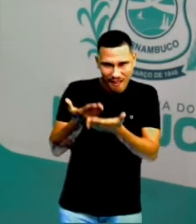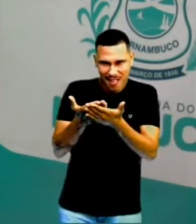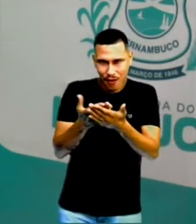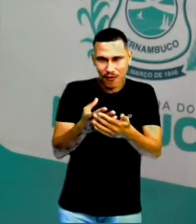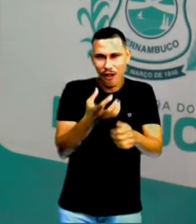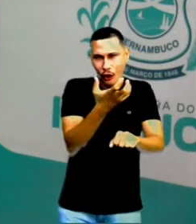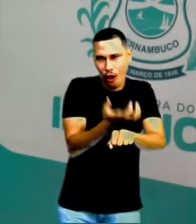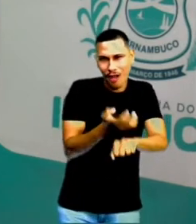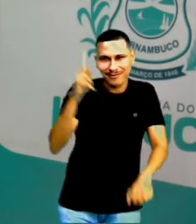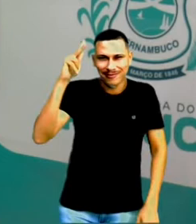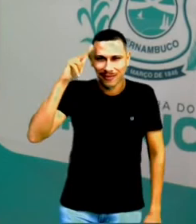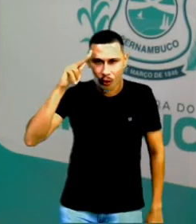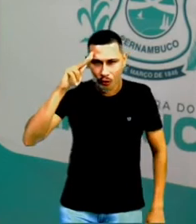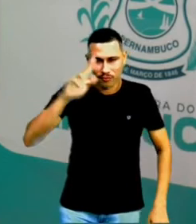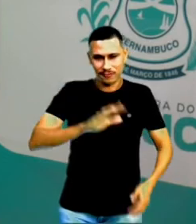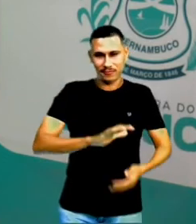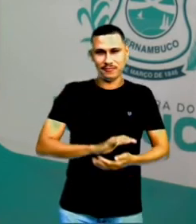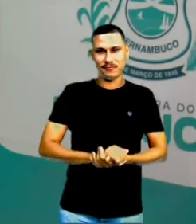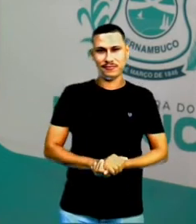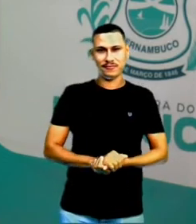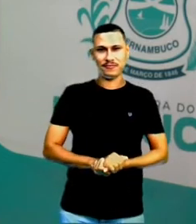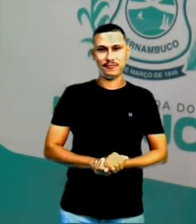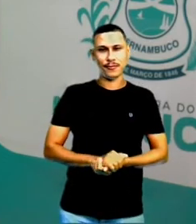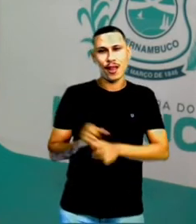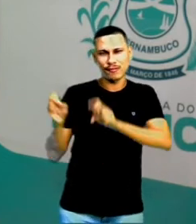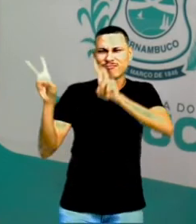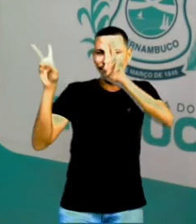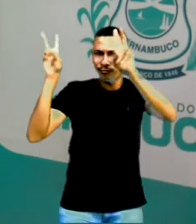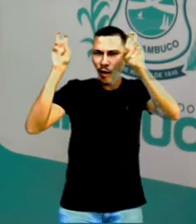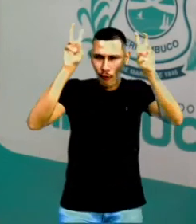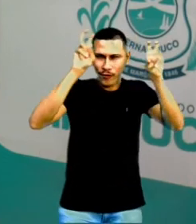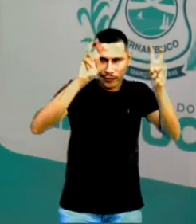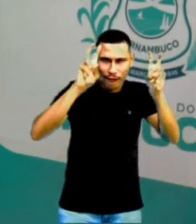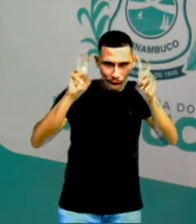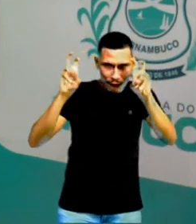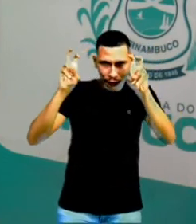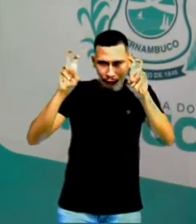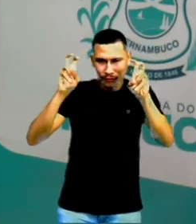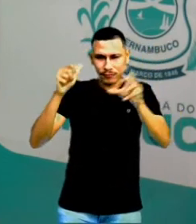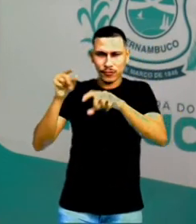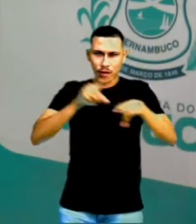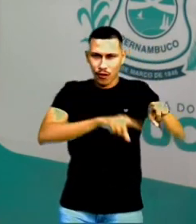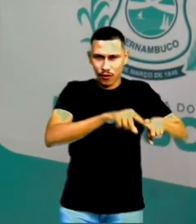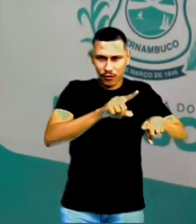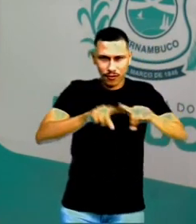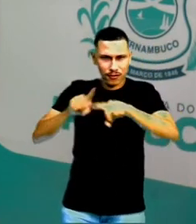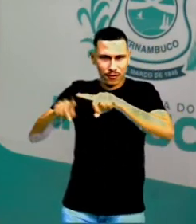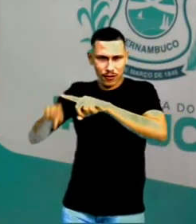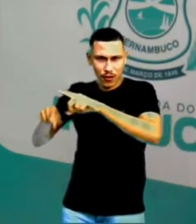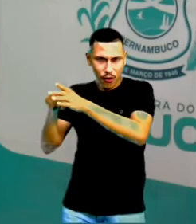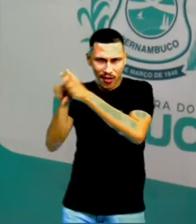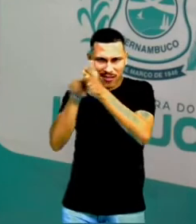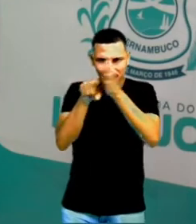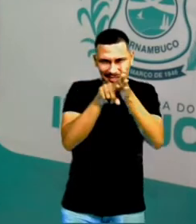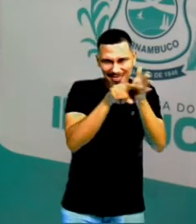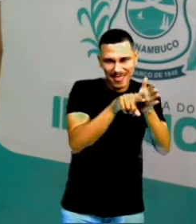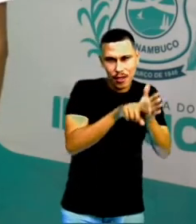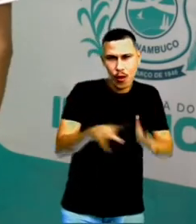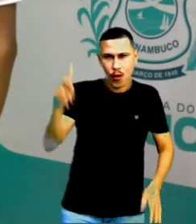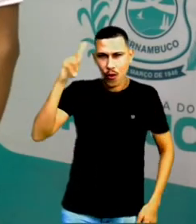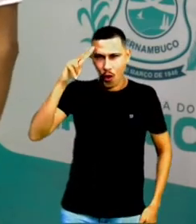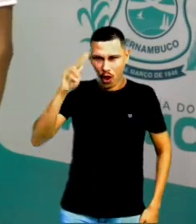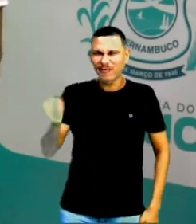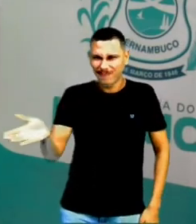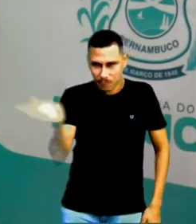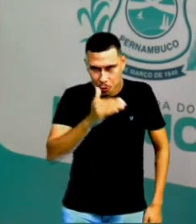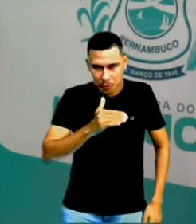de história. E como tema, fontes históricas. Vamos